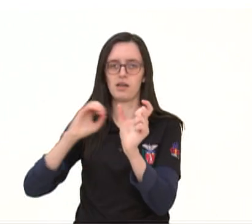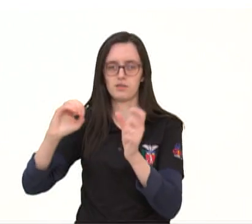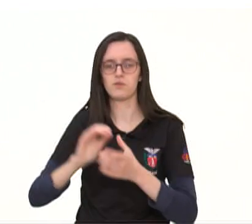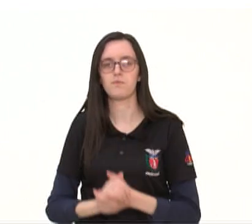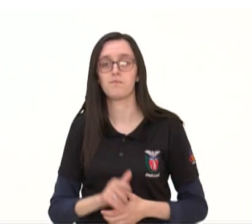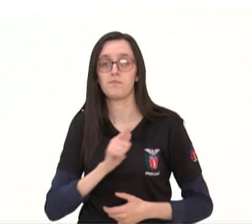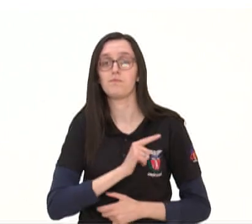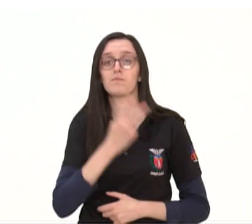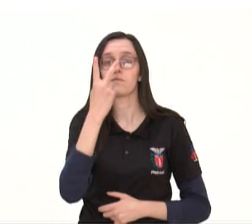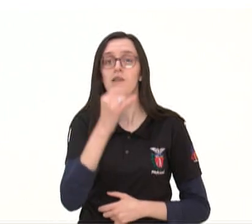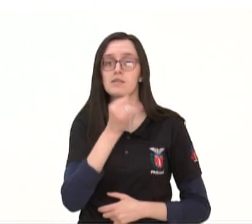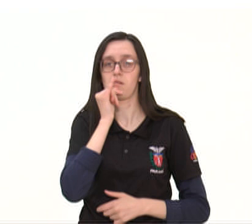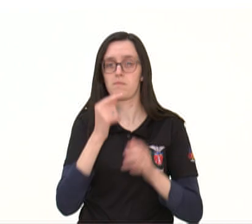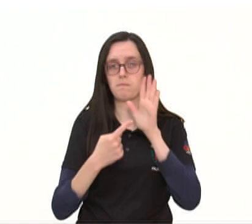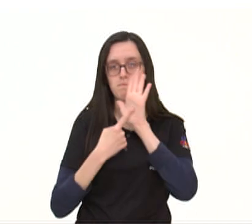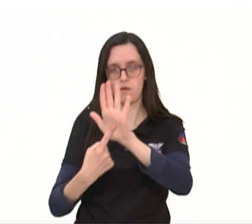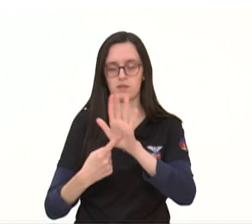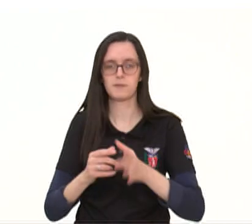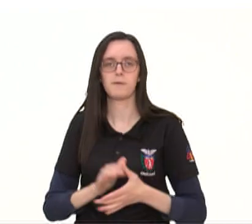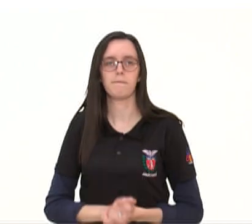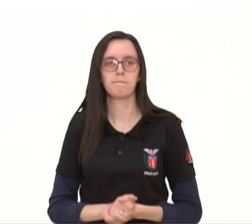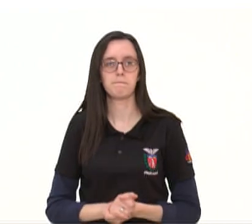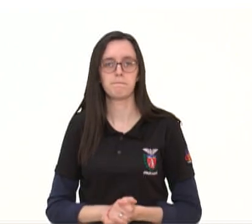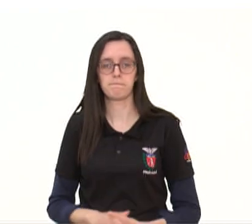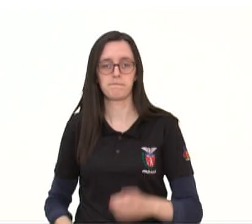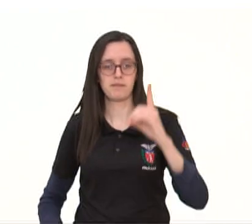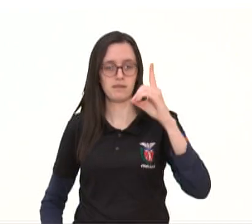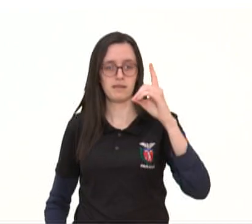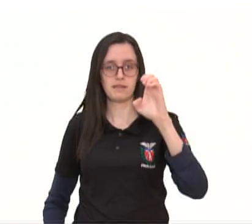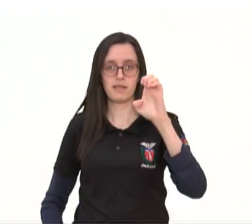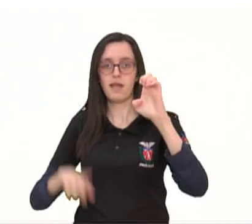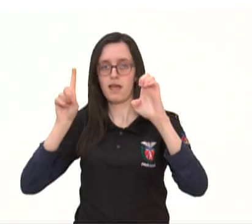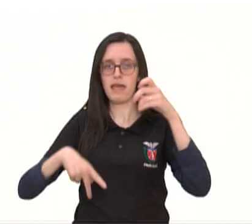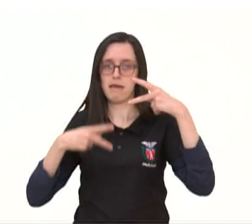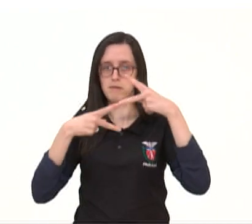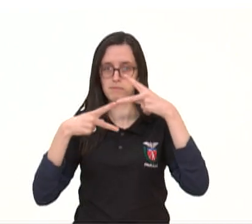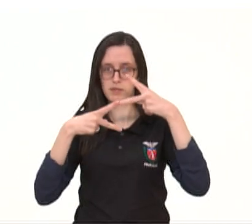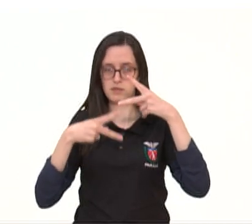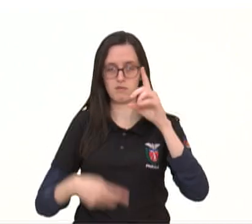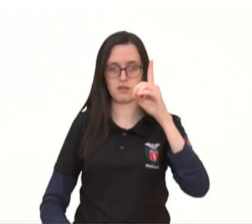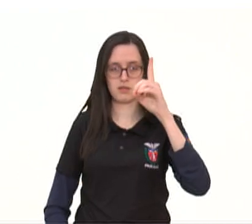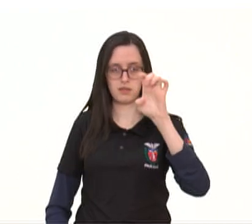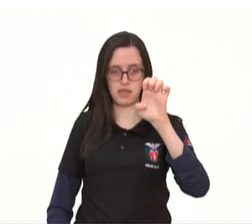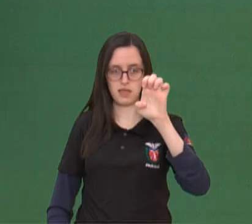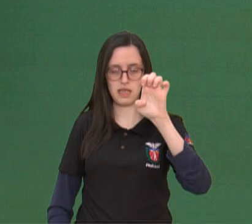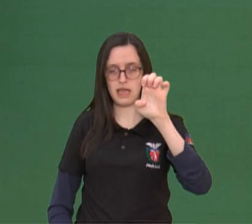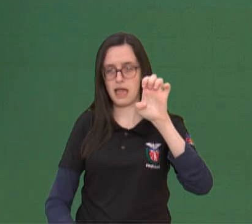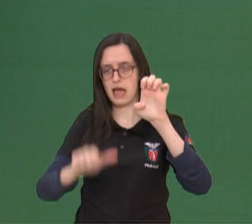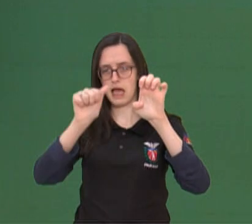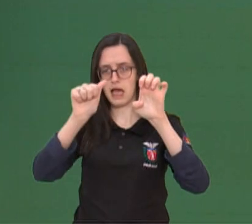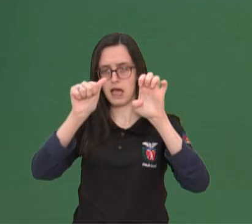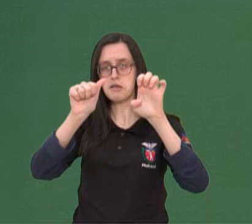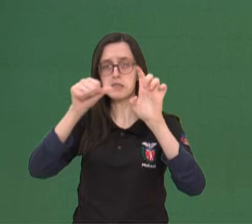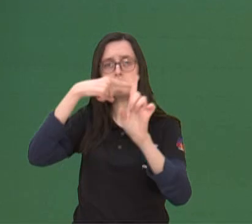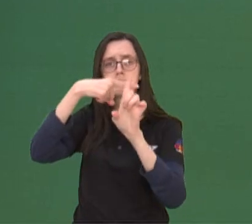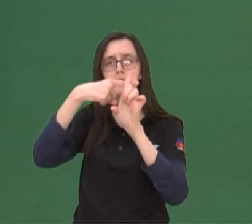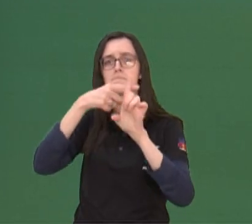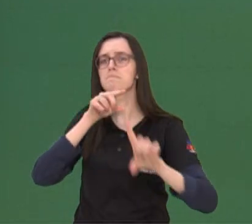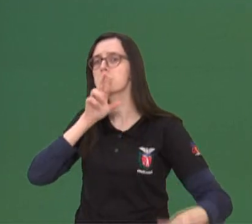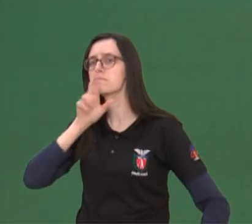aqui dois exemplos para vocês. Ó. O de é uma preposição. Somado com o a, vai se transformar